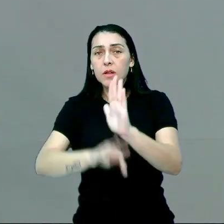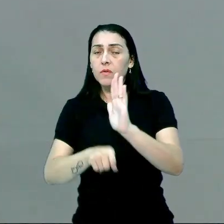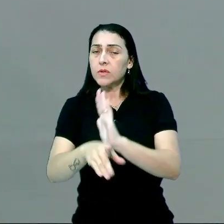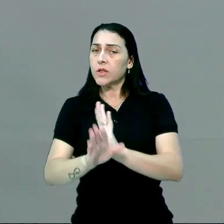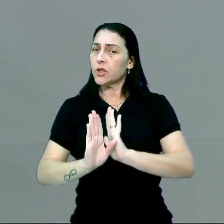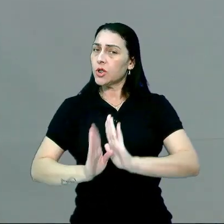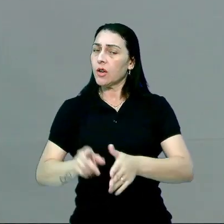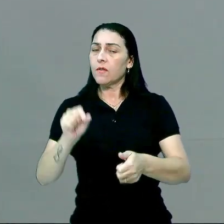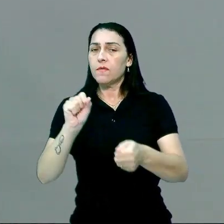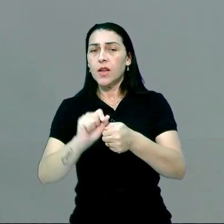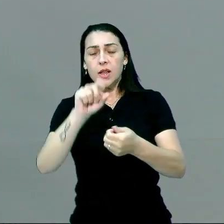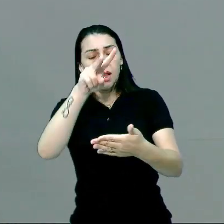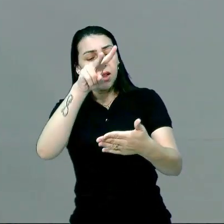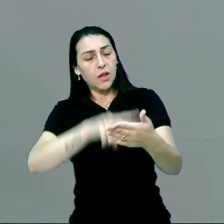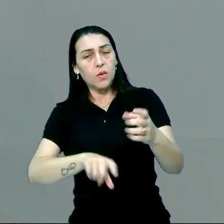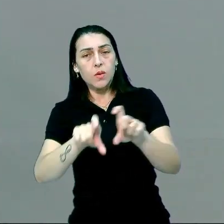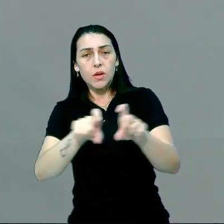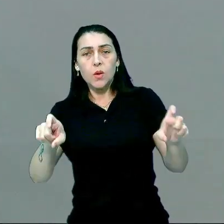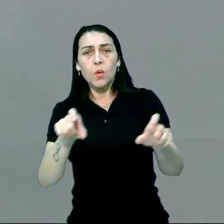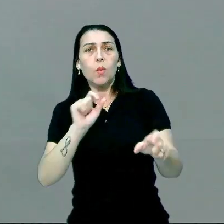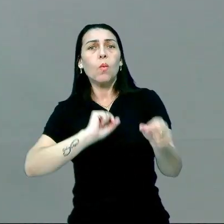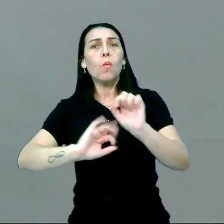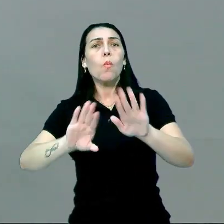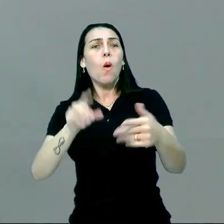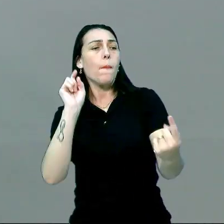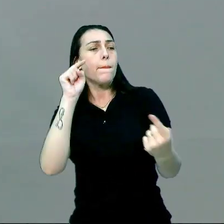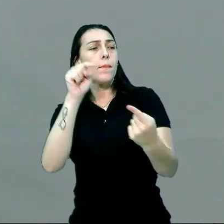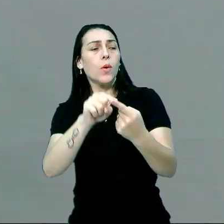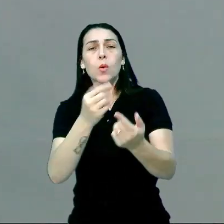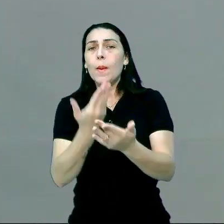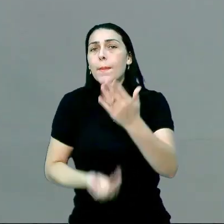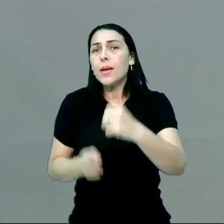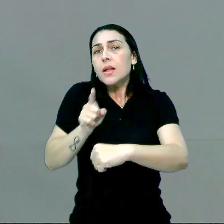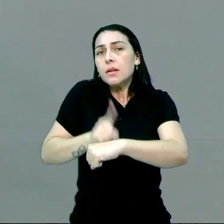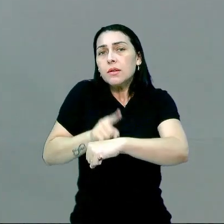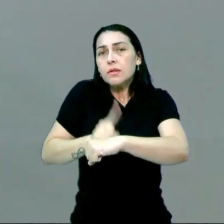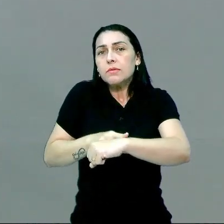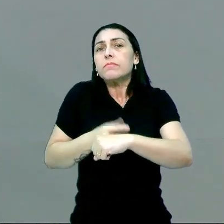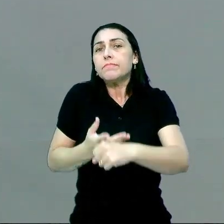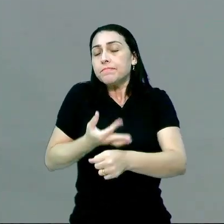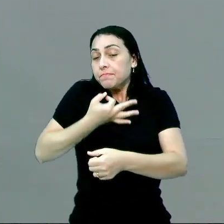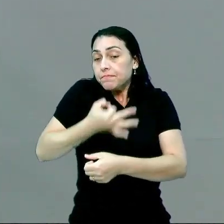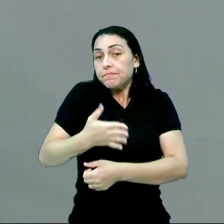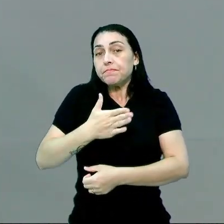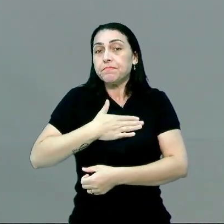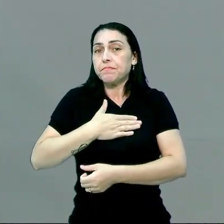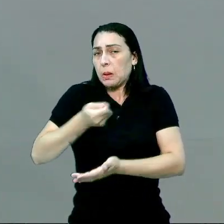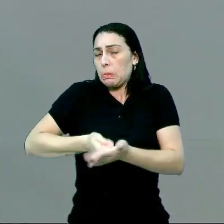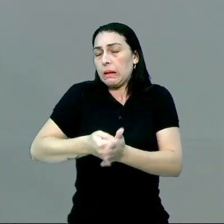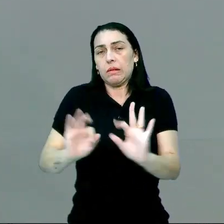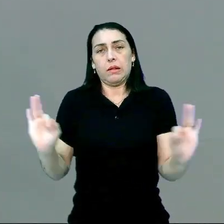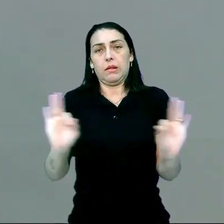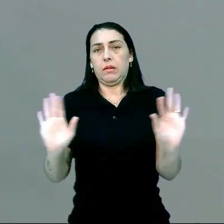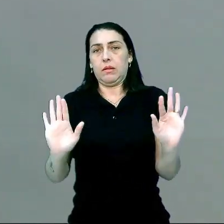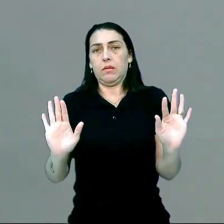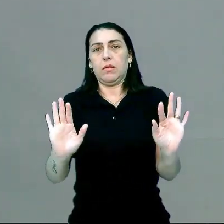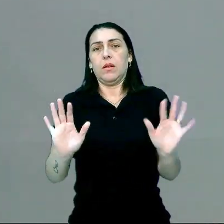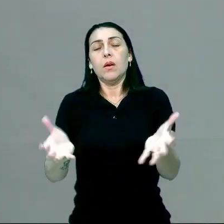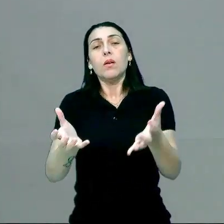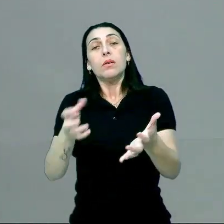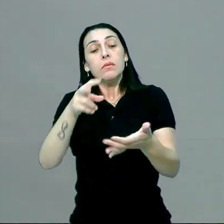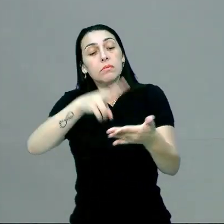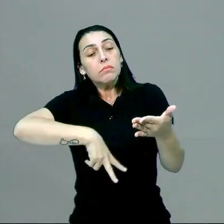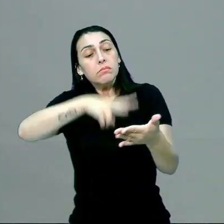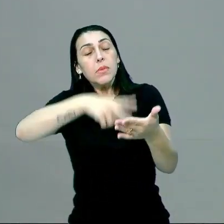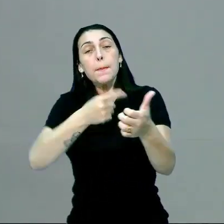você já faz a leitura do texto com uma intenção, você não vai perder tempo. Então, assim, é uma sugestão, não é obrigatório. Eu quis fazer a